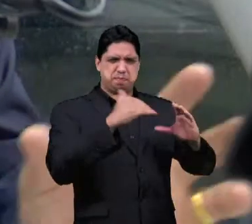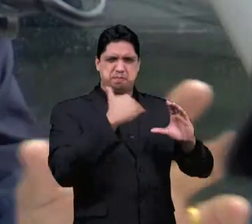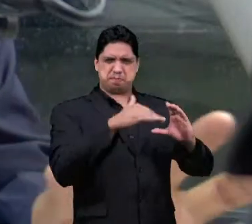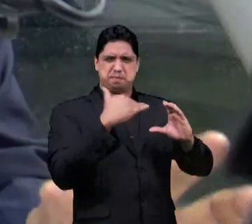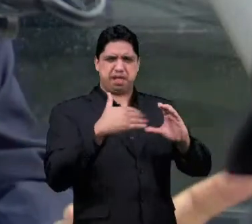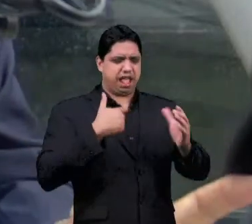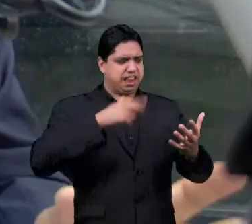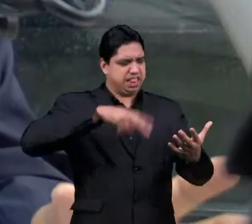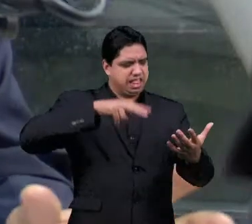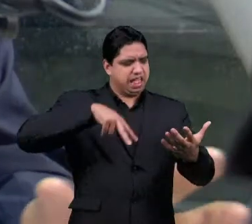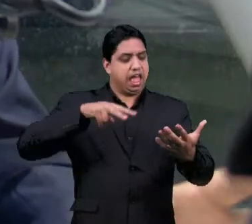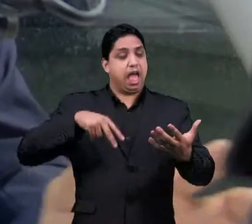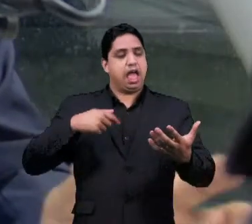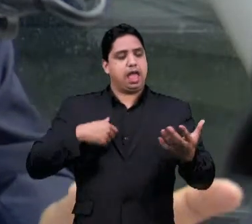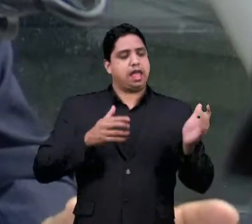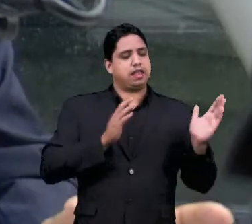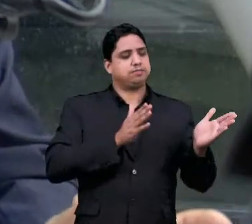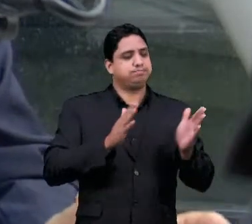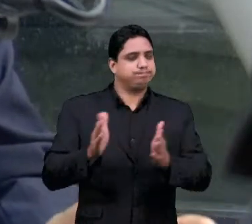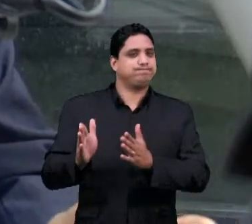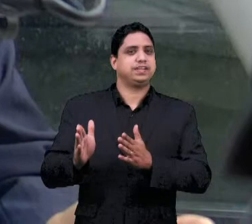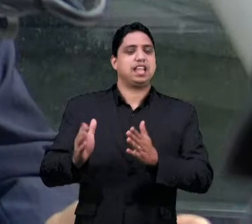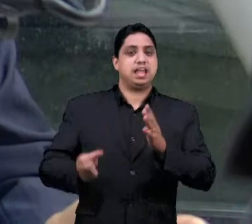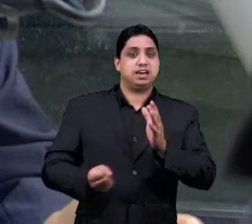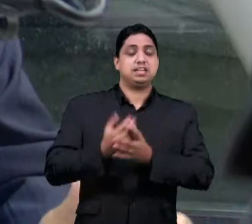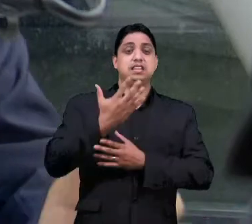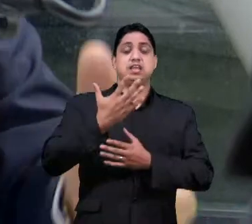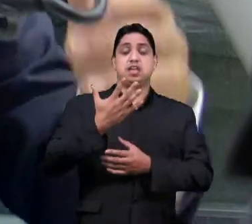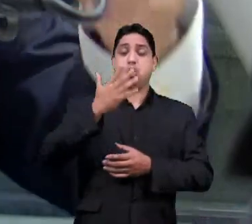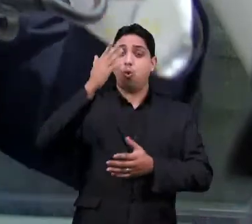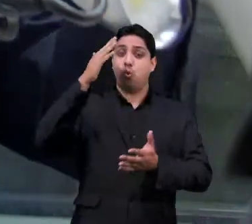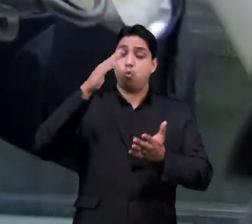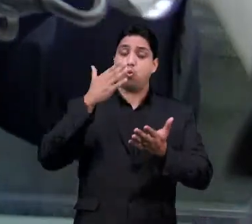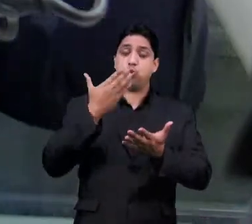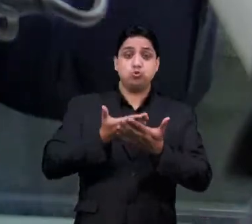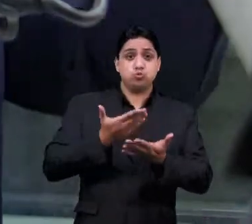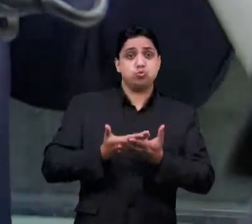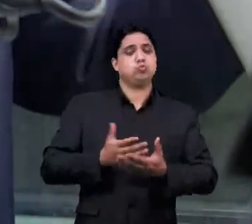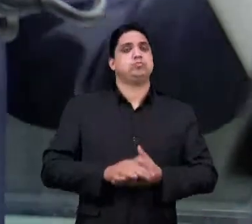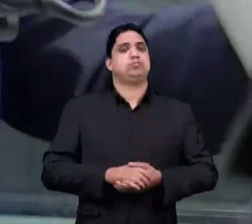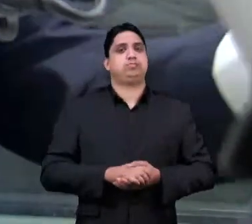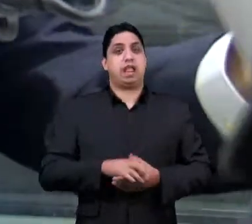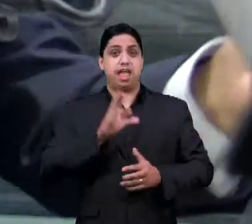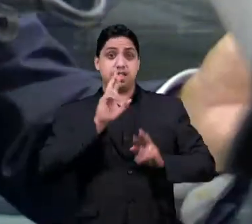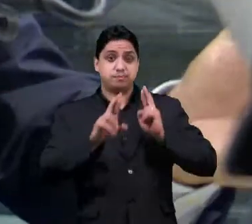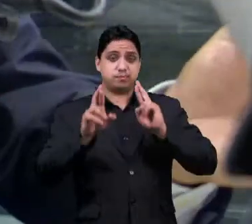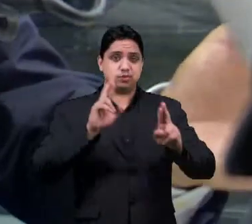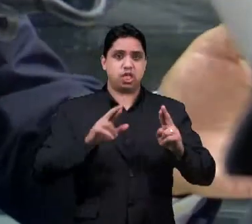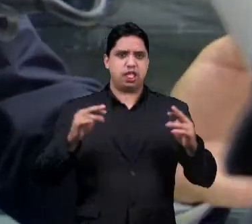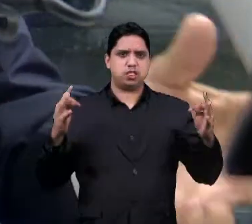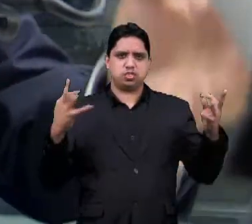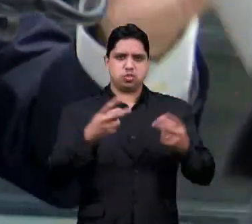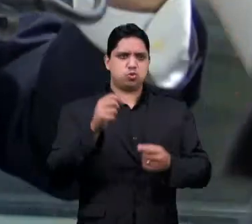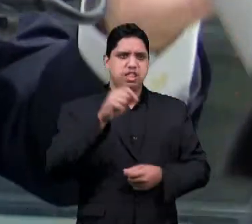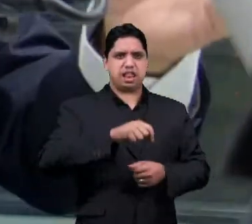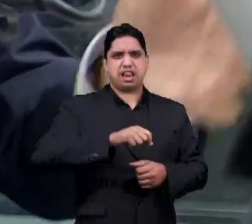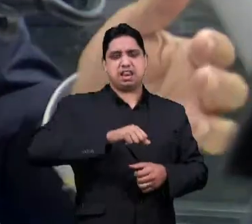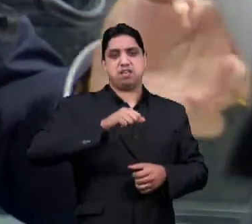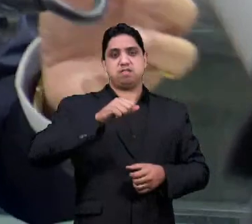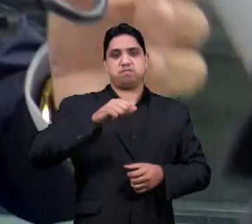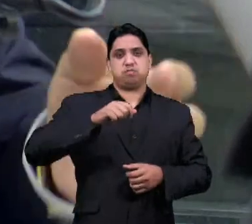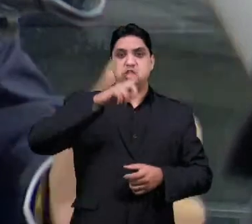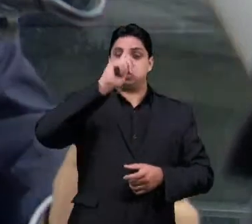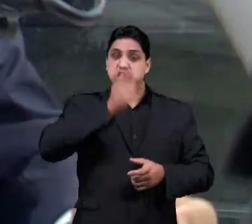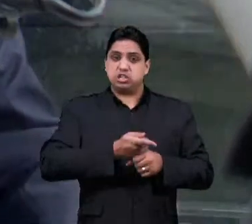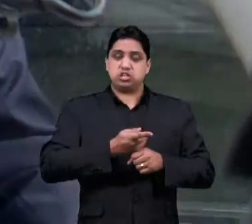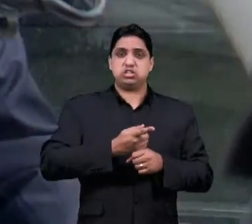ele forma aquilo baseado no que ele recebe, entendeu? Não é que tudo que está ali no ar foi Gedeuti que